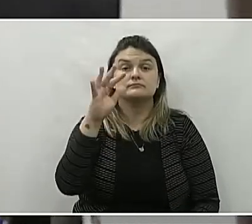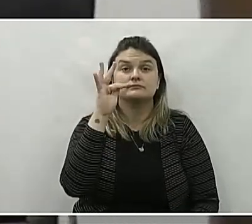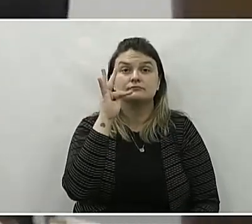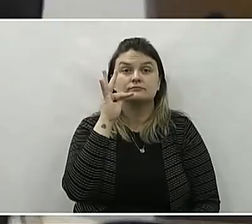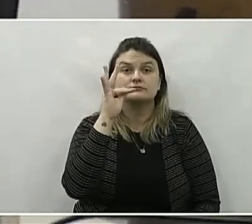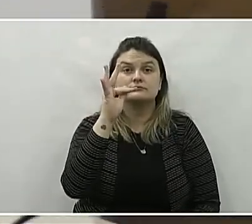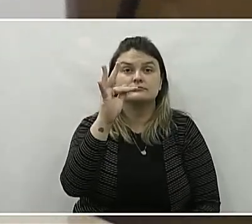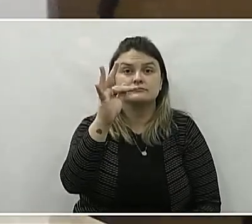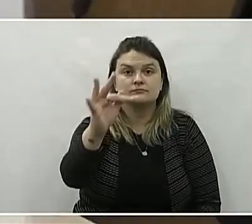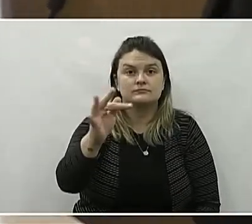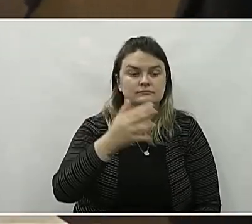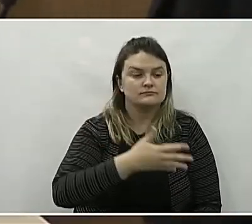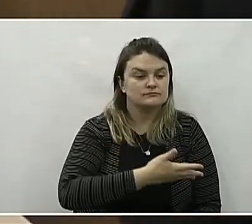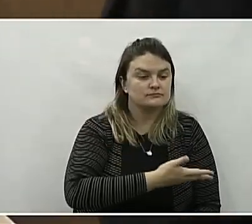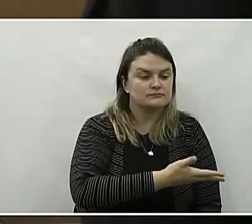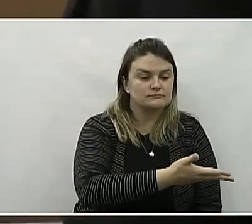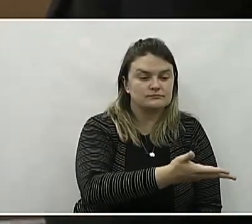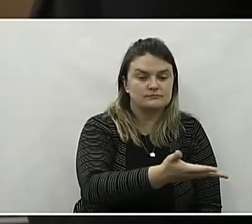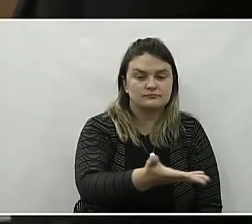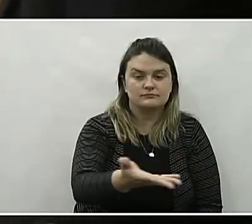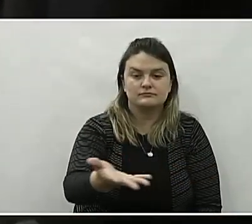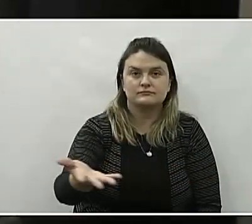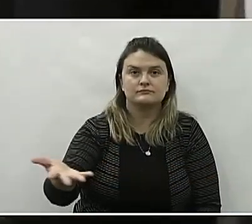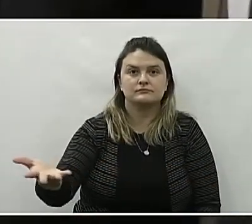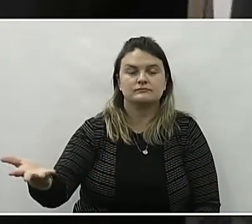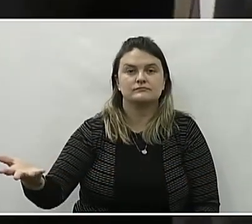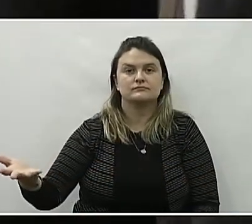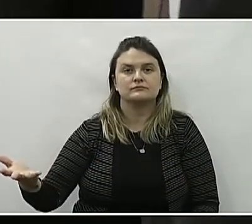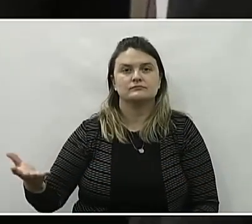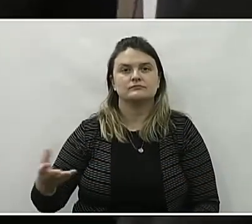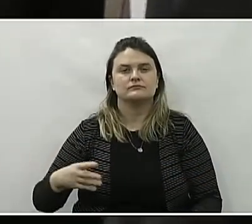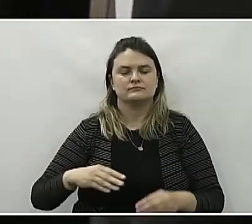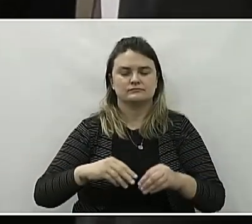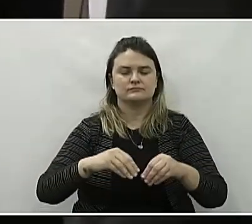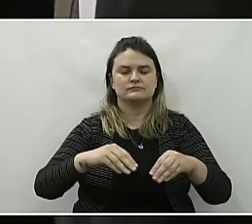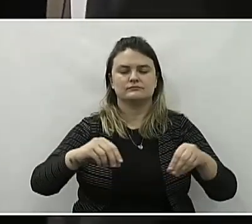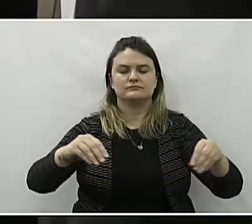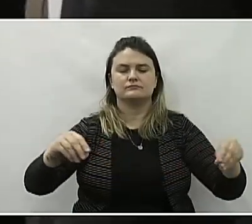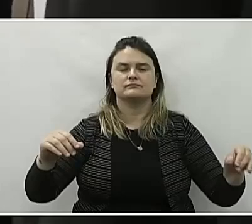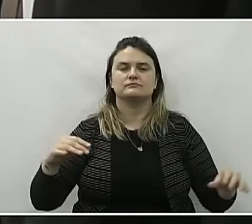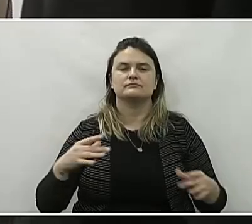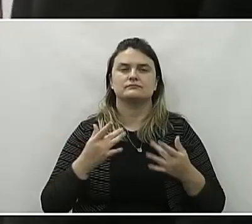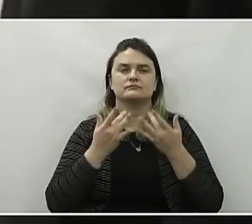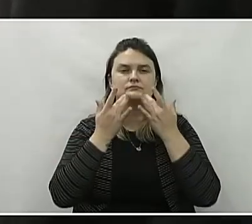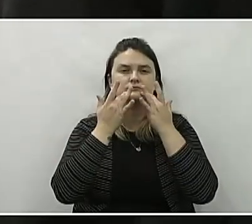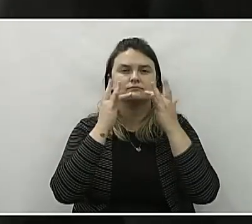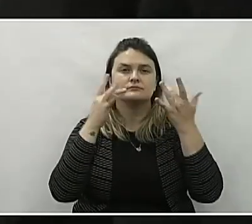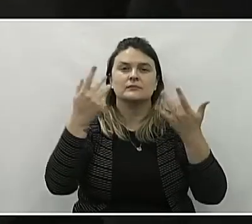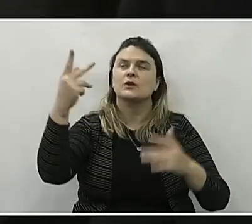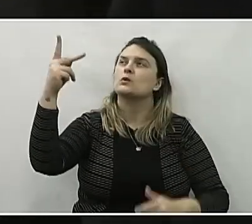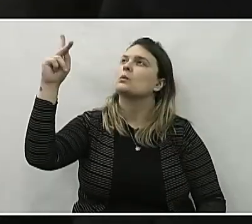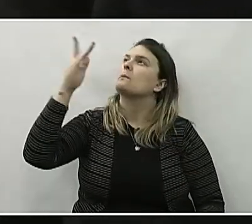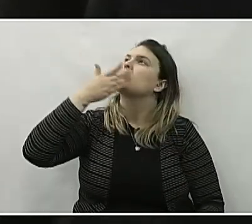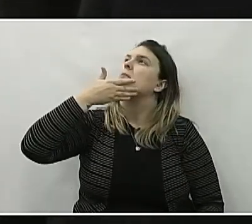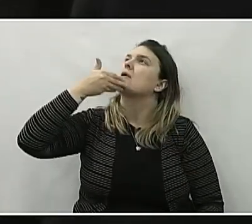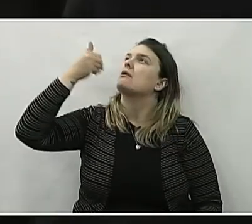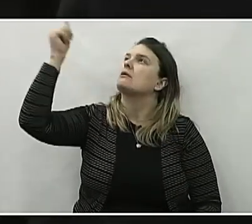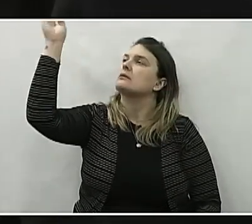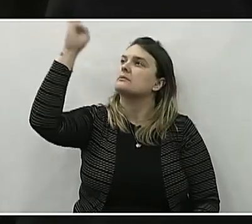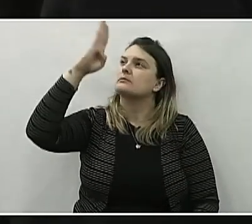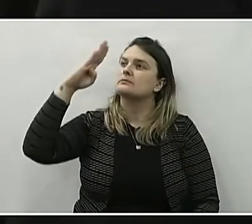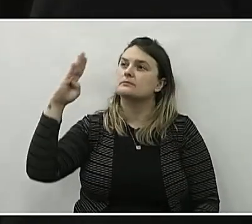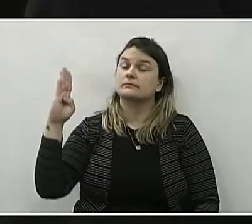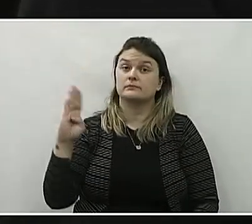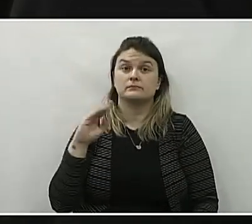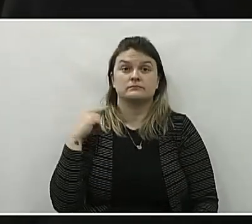colosso. E o teu futuro espera essa grandeza, a terra adorada. Entre outras mil,